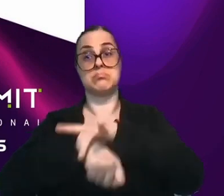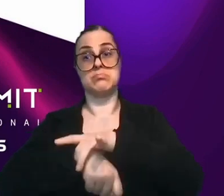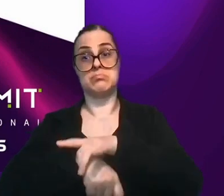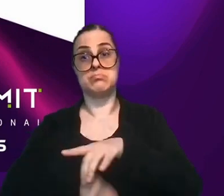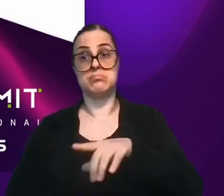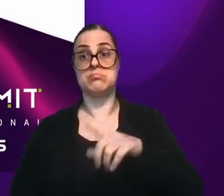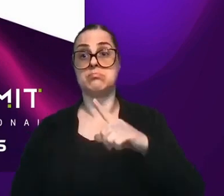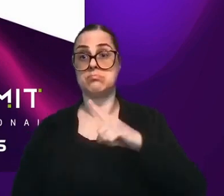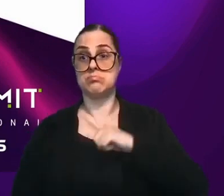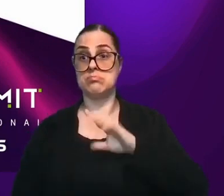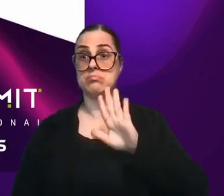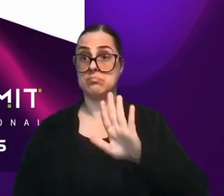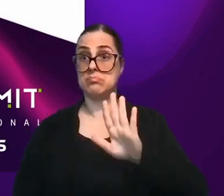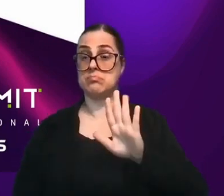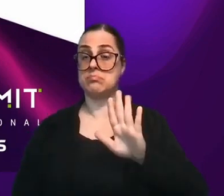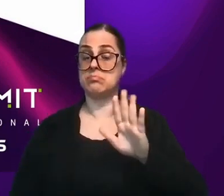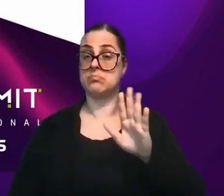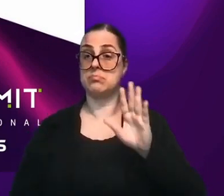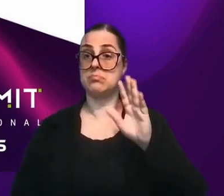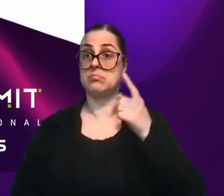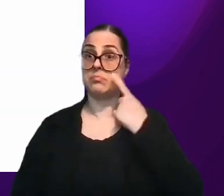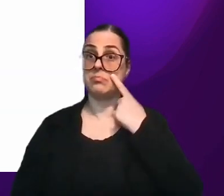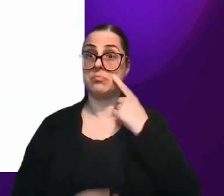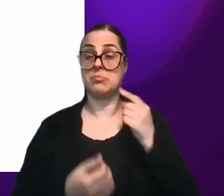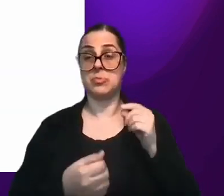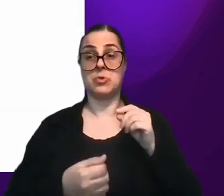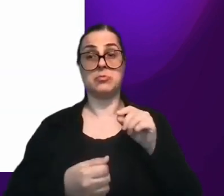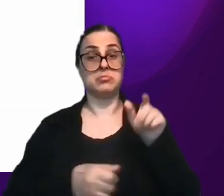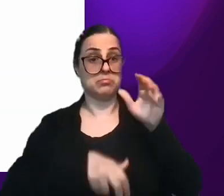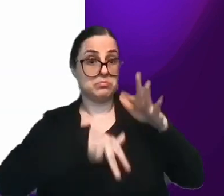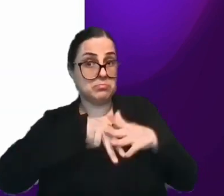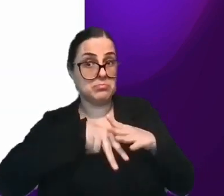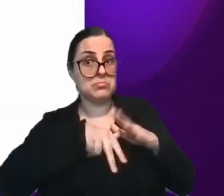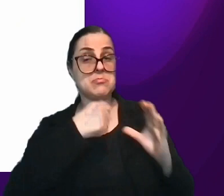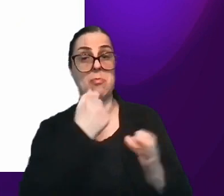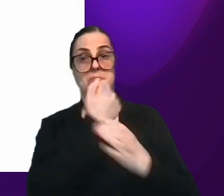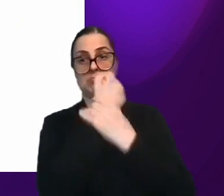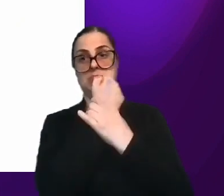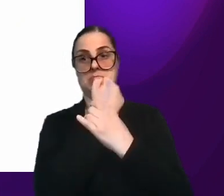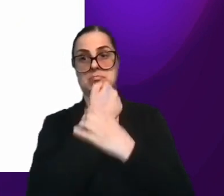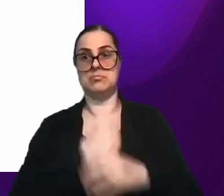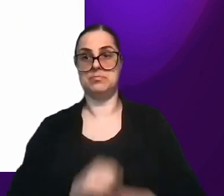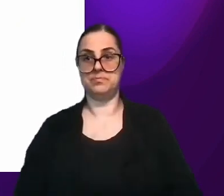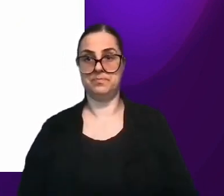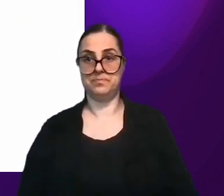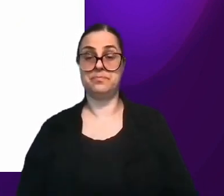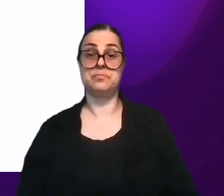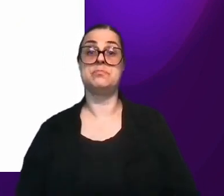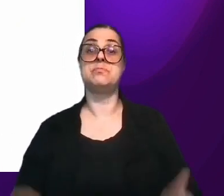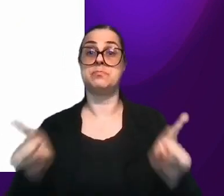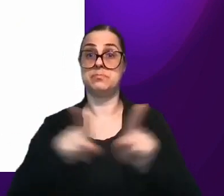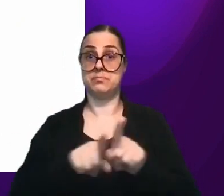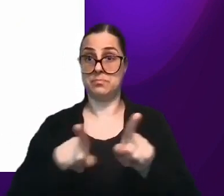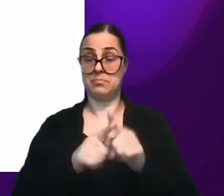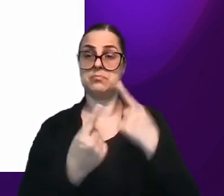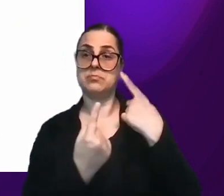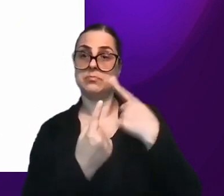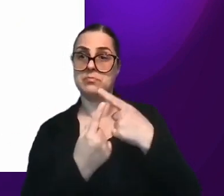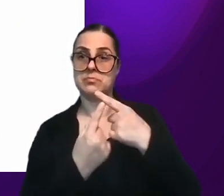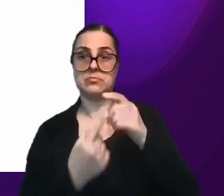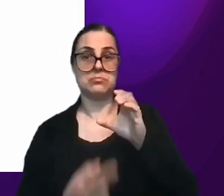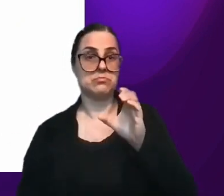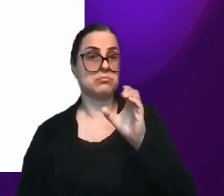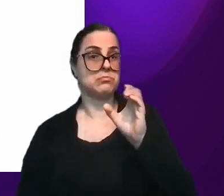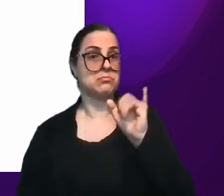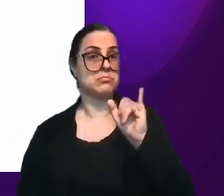vamos trabalhar com a segurança em relação ao nosso paciente. Quais são os tipos de citrato hoje disponíveis? Nós temos citrato